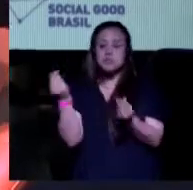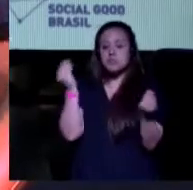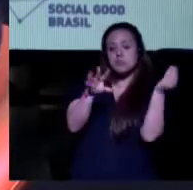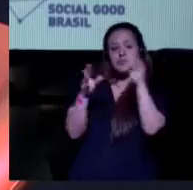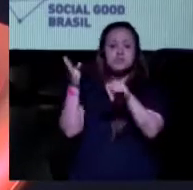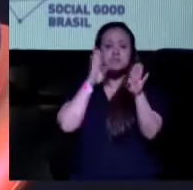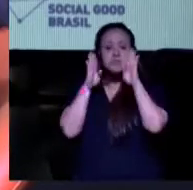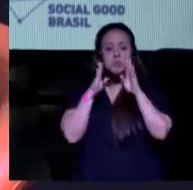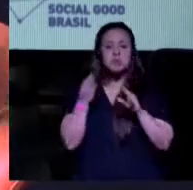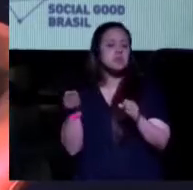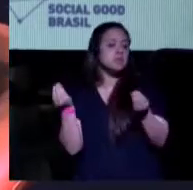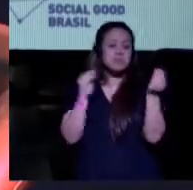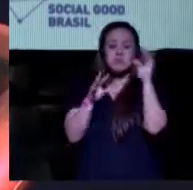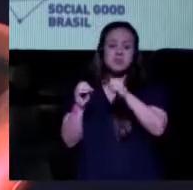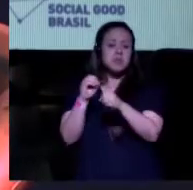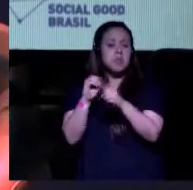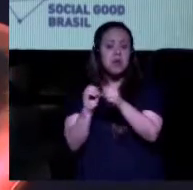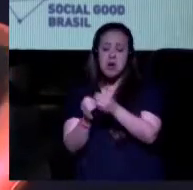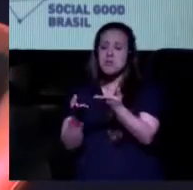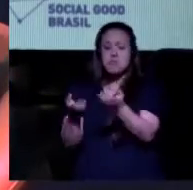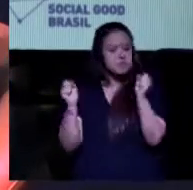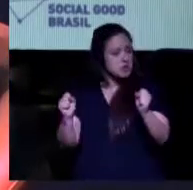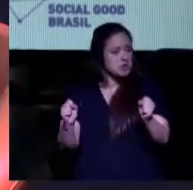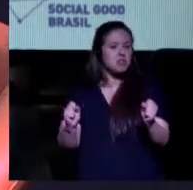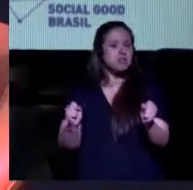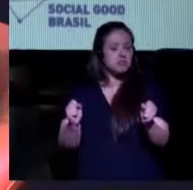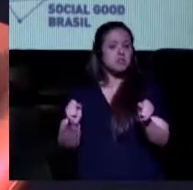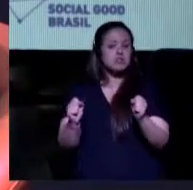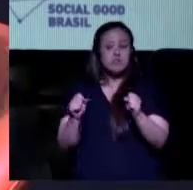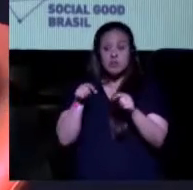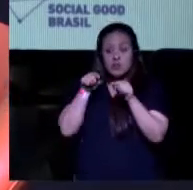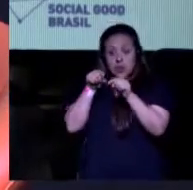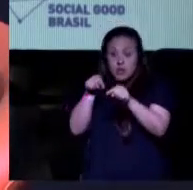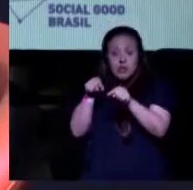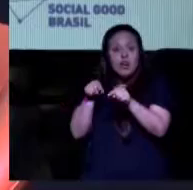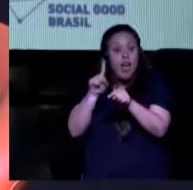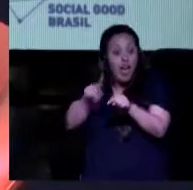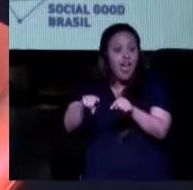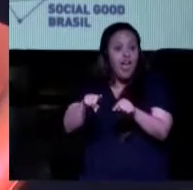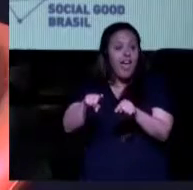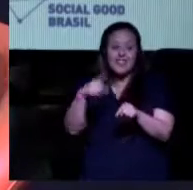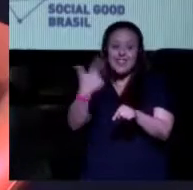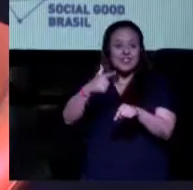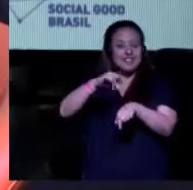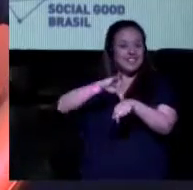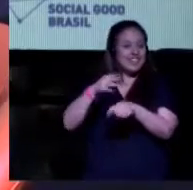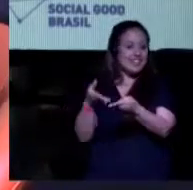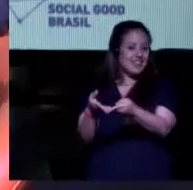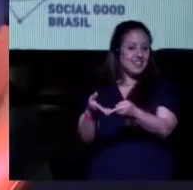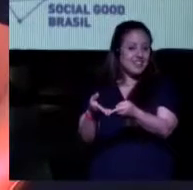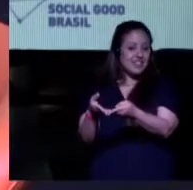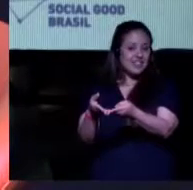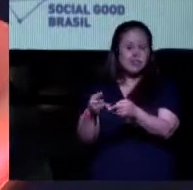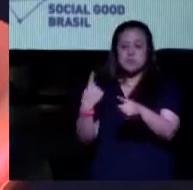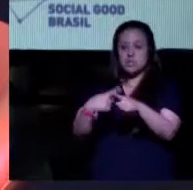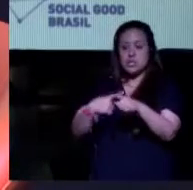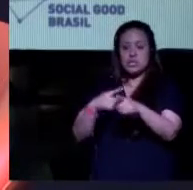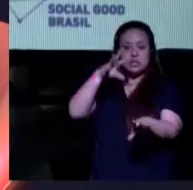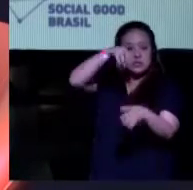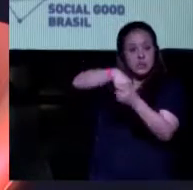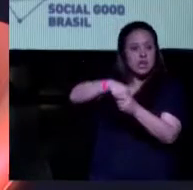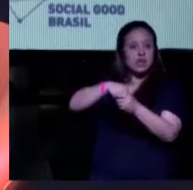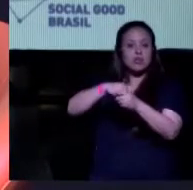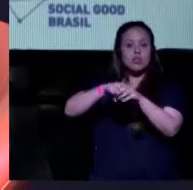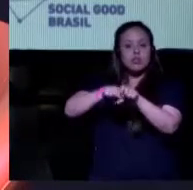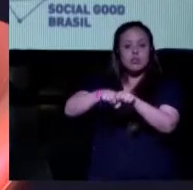coletivo aberto já é uma organização de centralizada porque a liderança há várias pessoas nesse grupo que irão falar com essa área